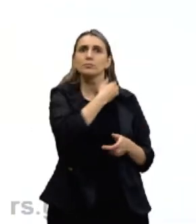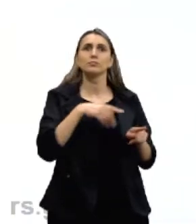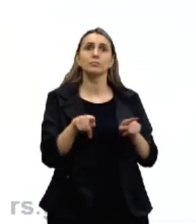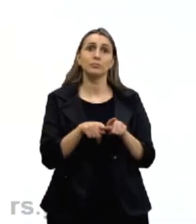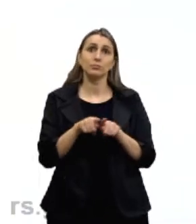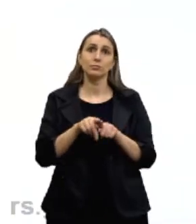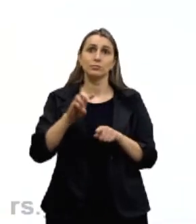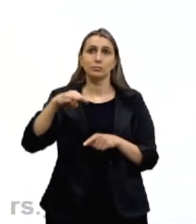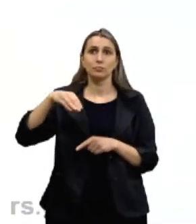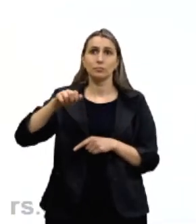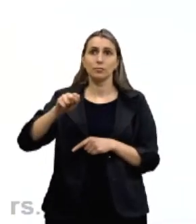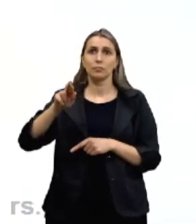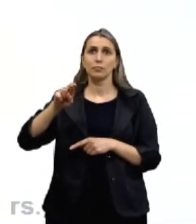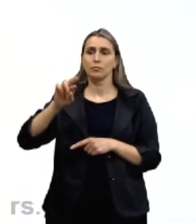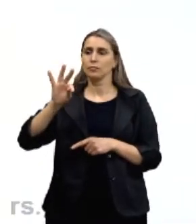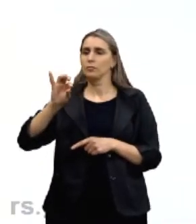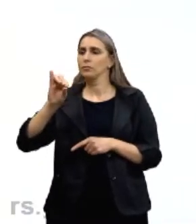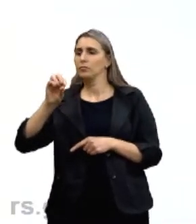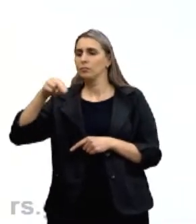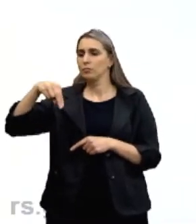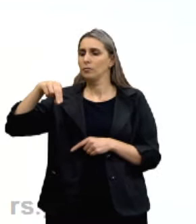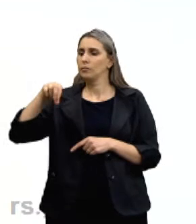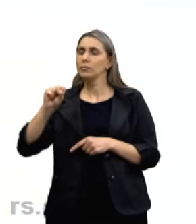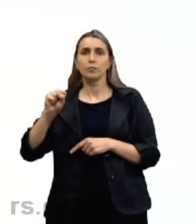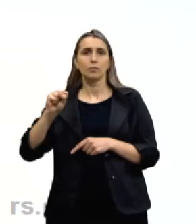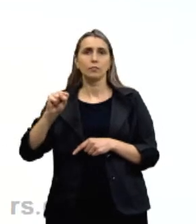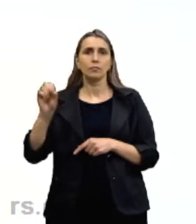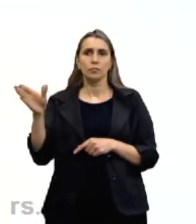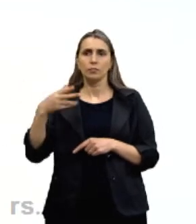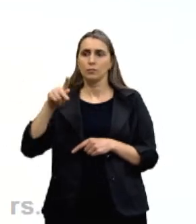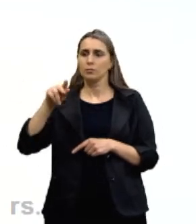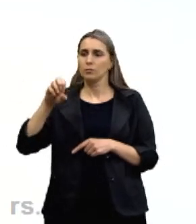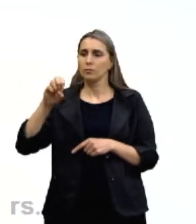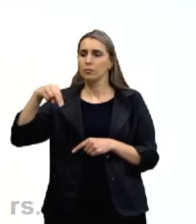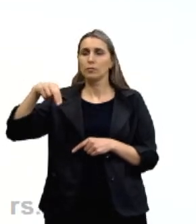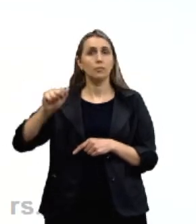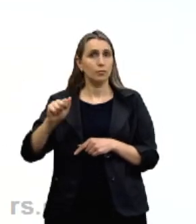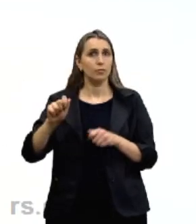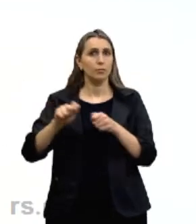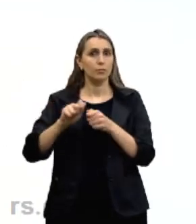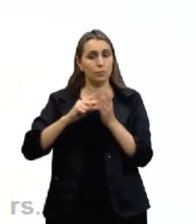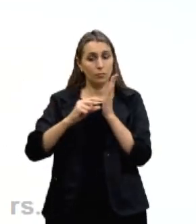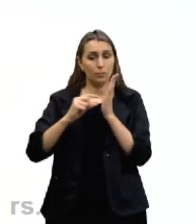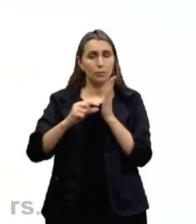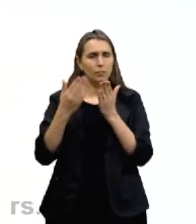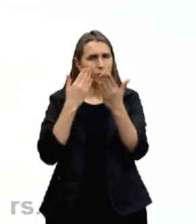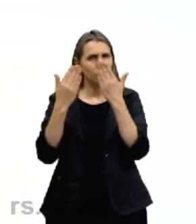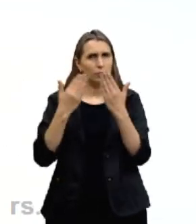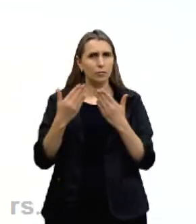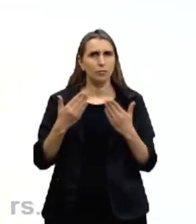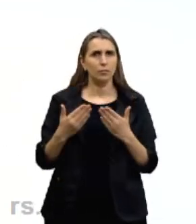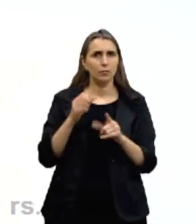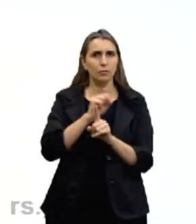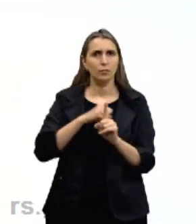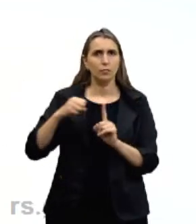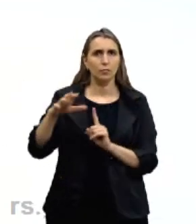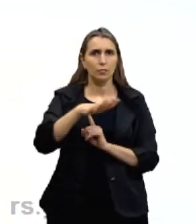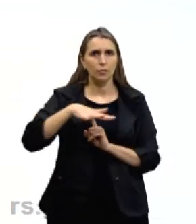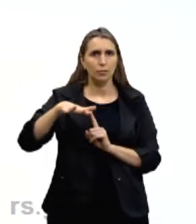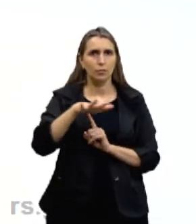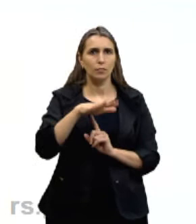cara a pena que ele vai fazer uma análise da sociedade